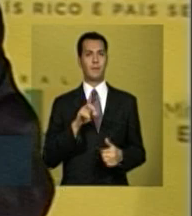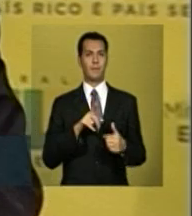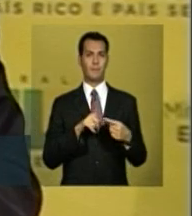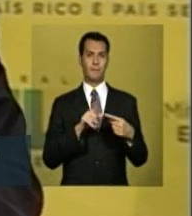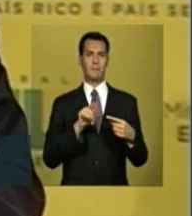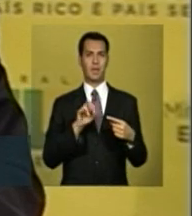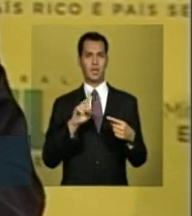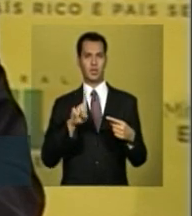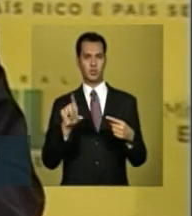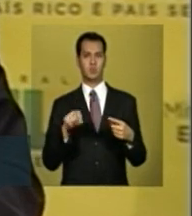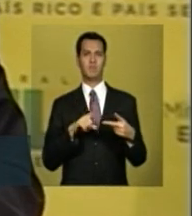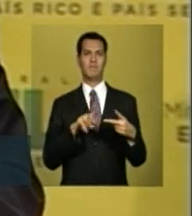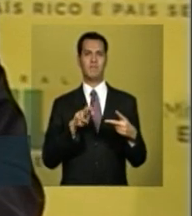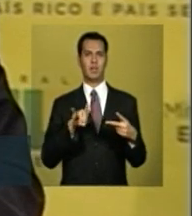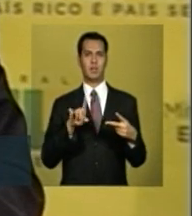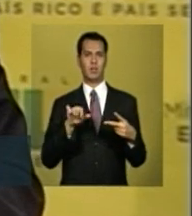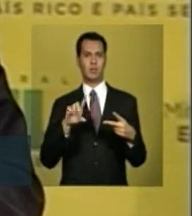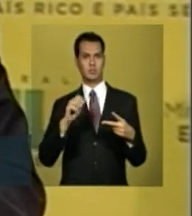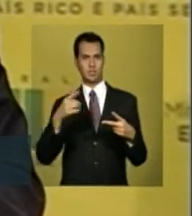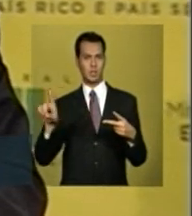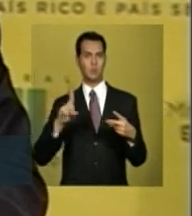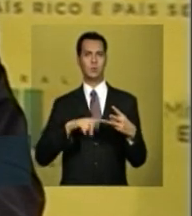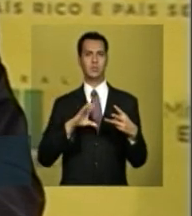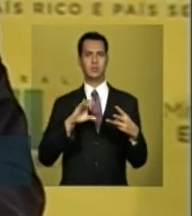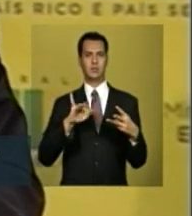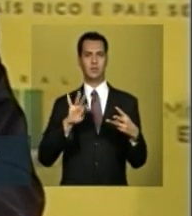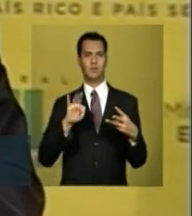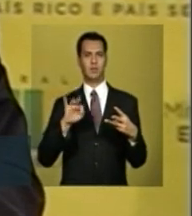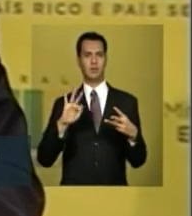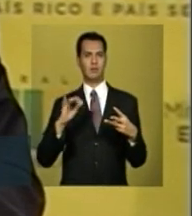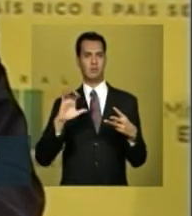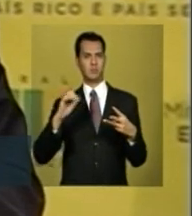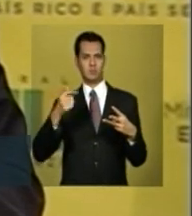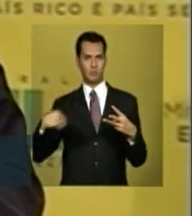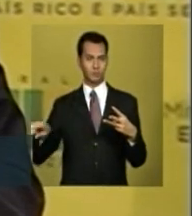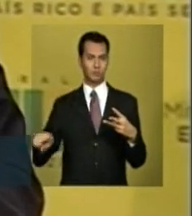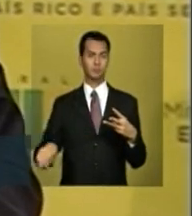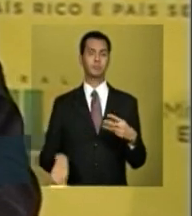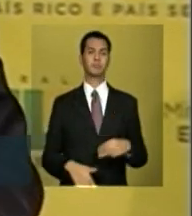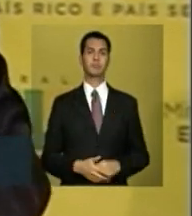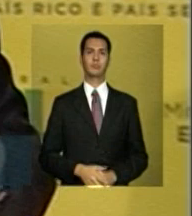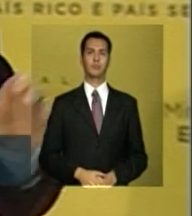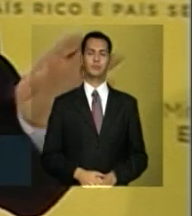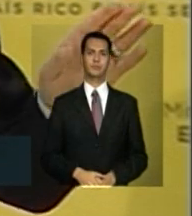volta pra apresentação o segundo ponto